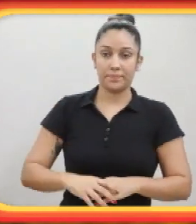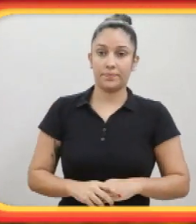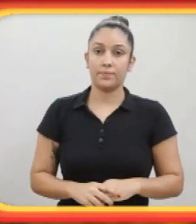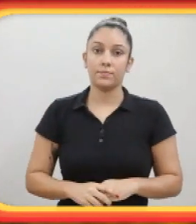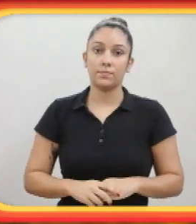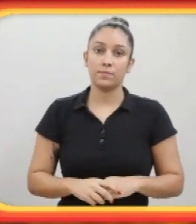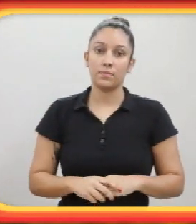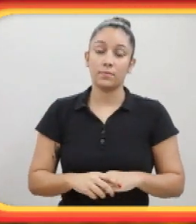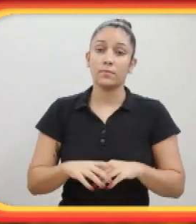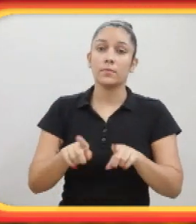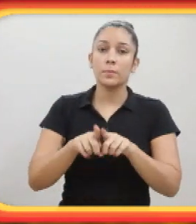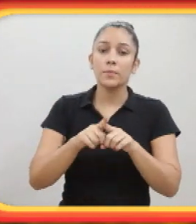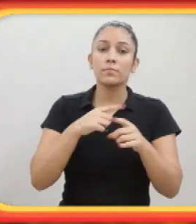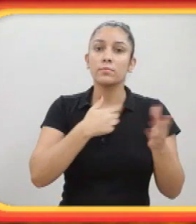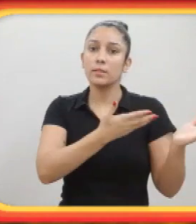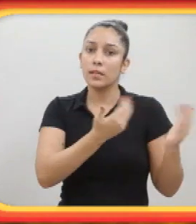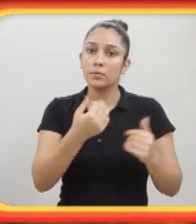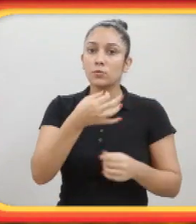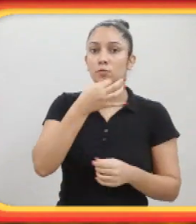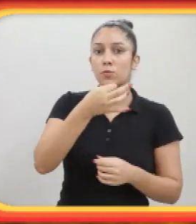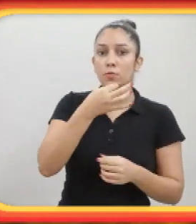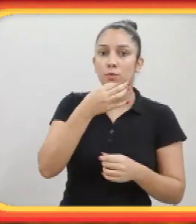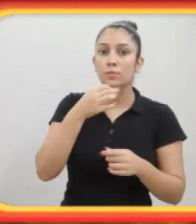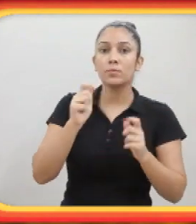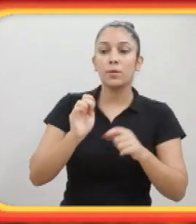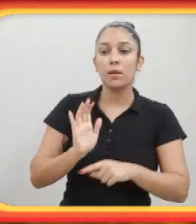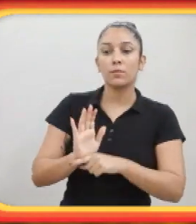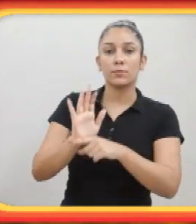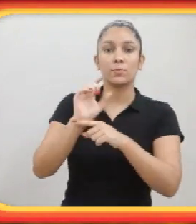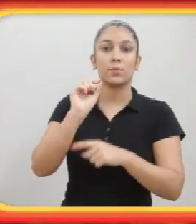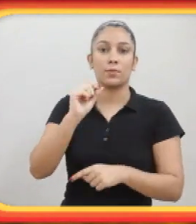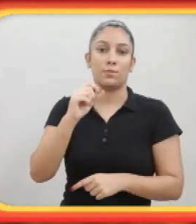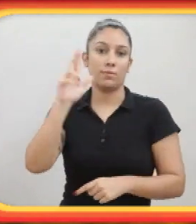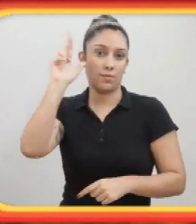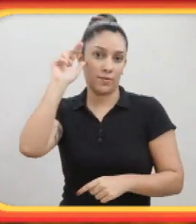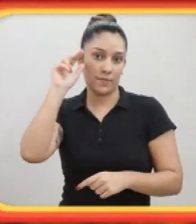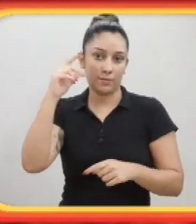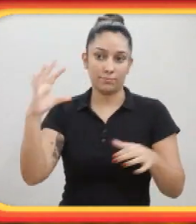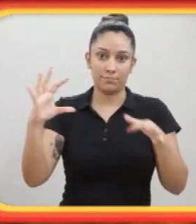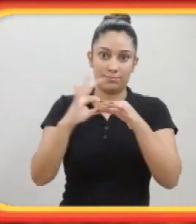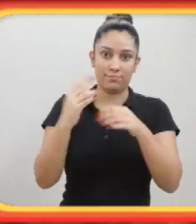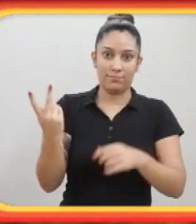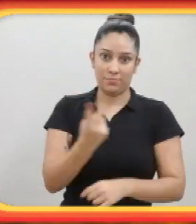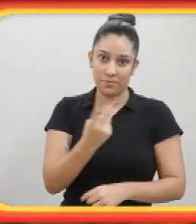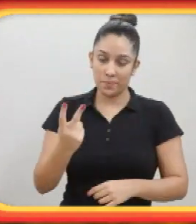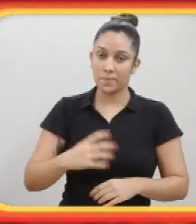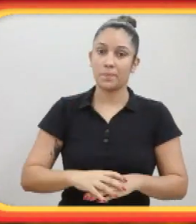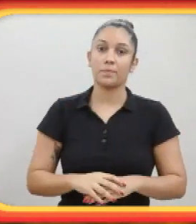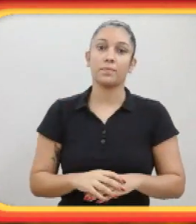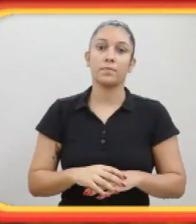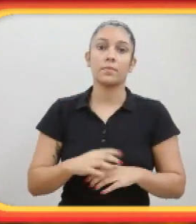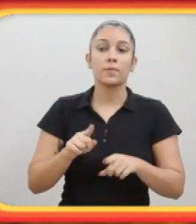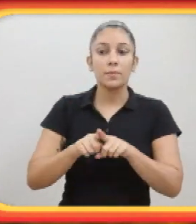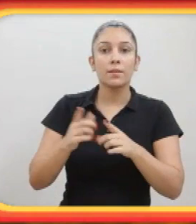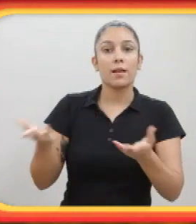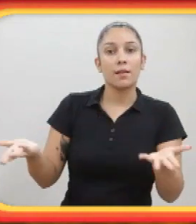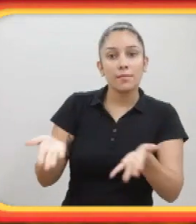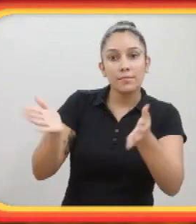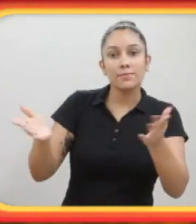com algo que ela possa identificar através do tato, né? Ou a gente traz alguma